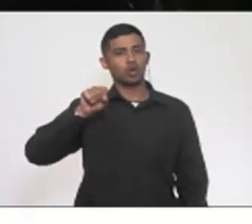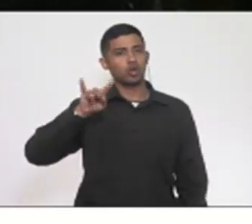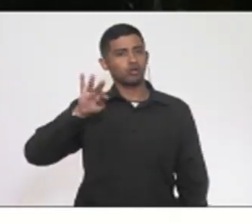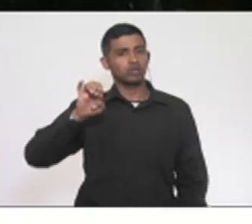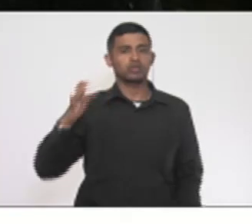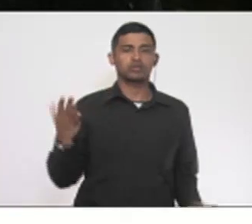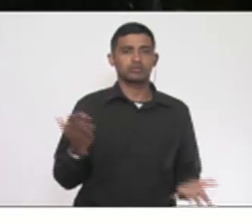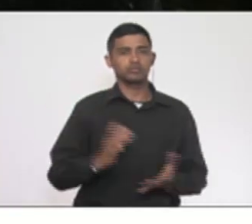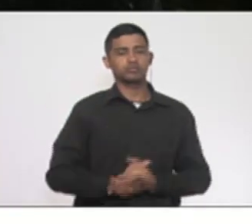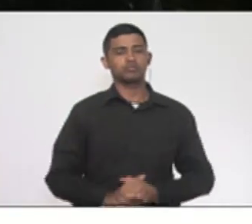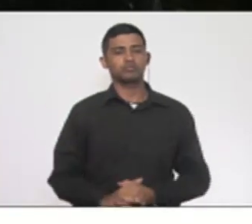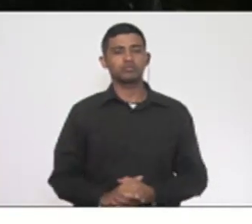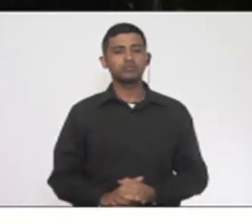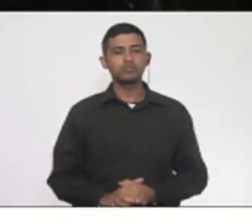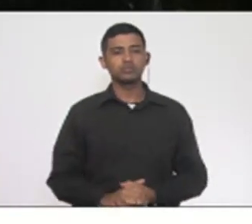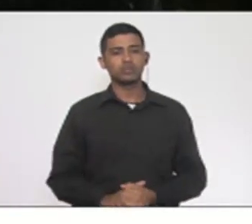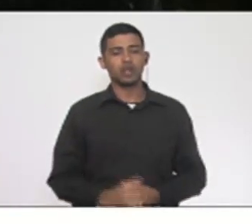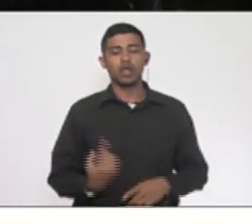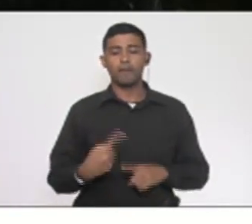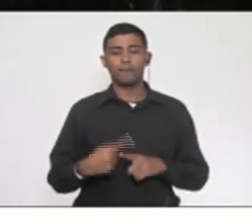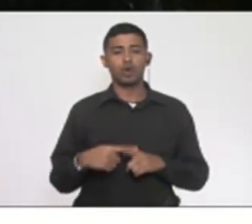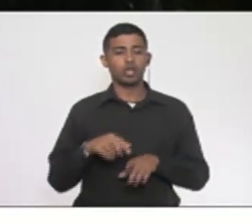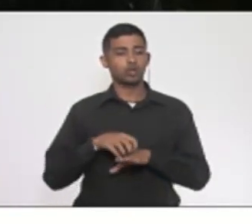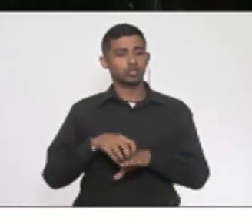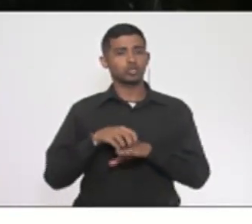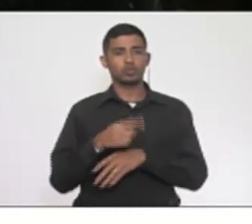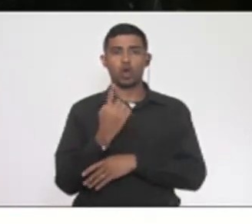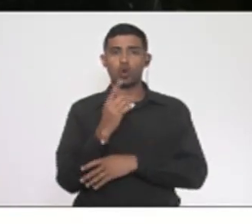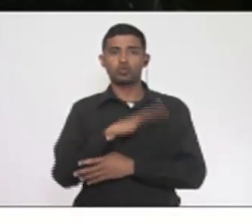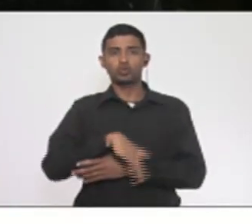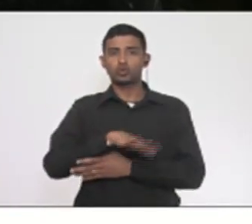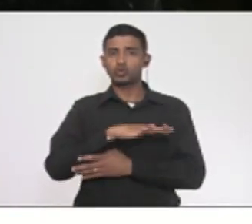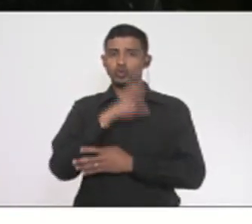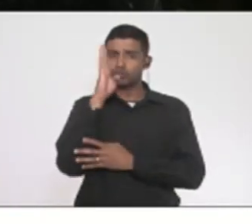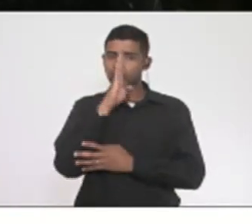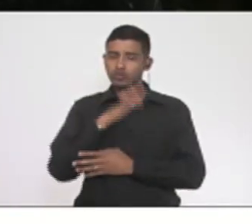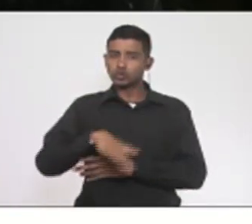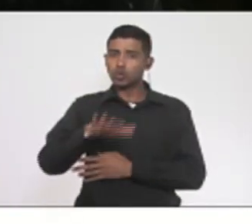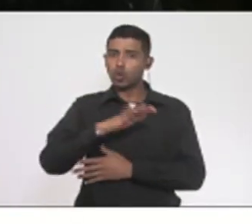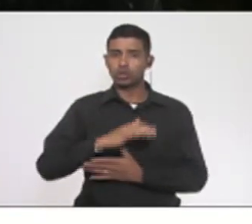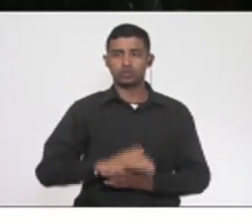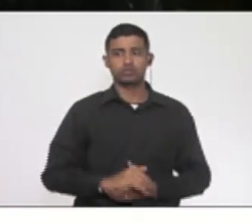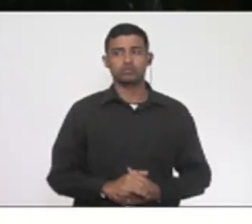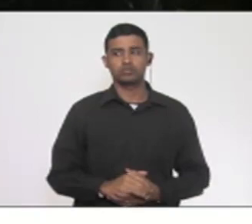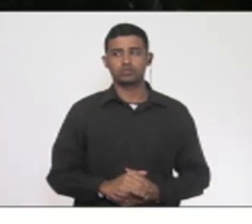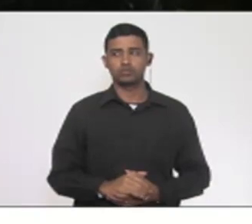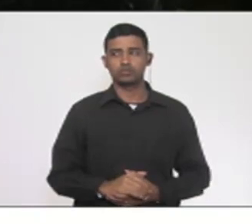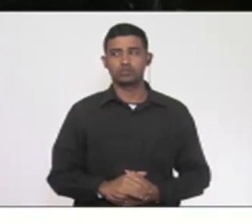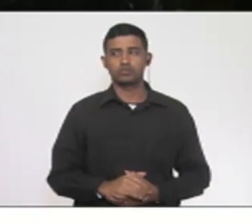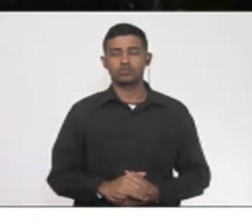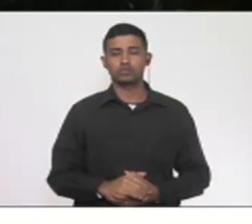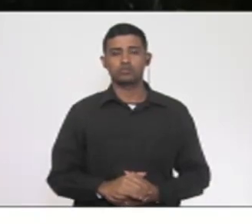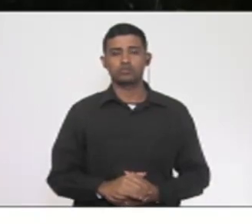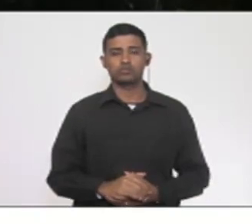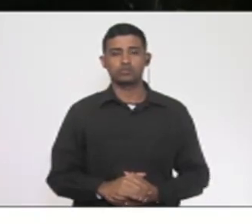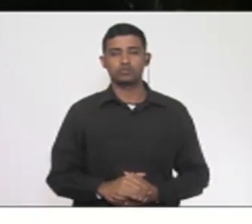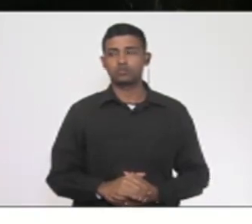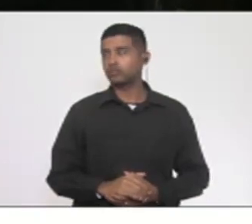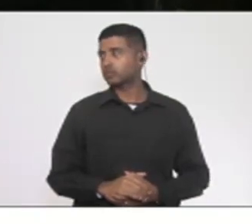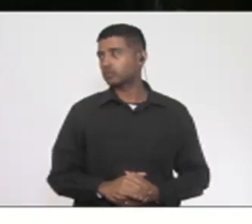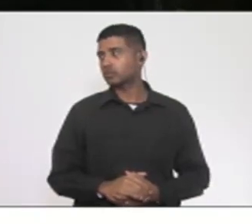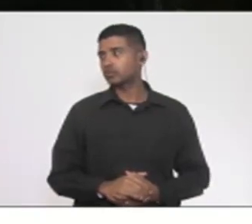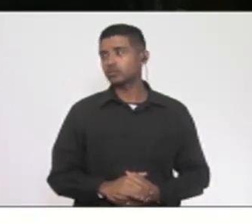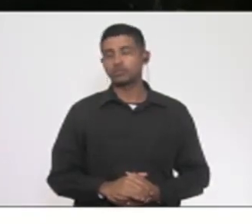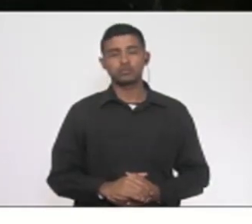que o custo do transporte é um só para todo o Brasil, inclusive. Para todo o Brasil, inclusive. Isso